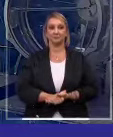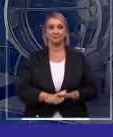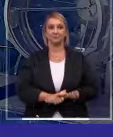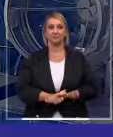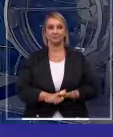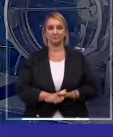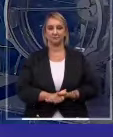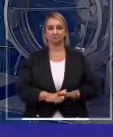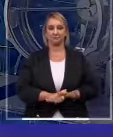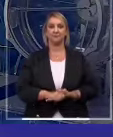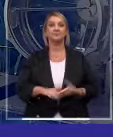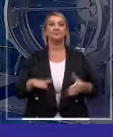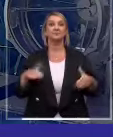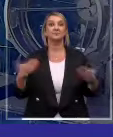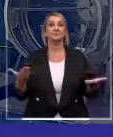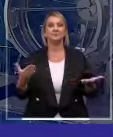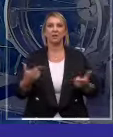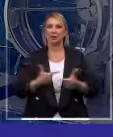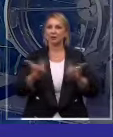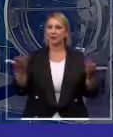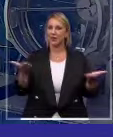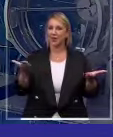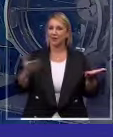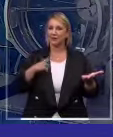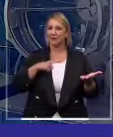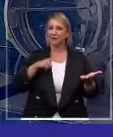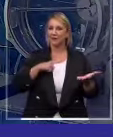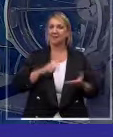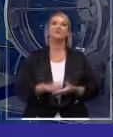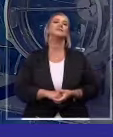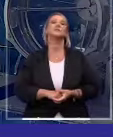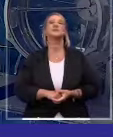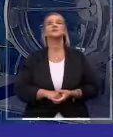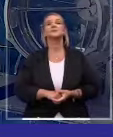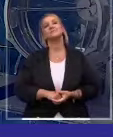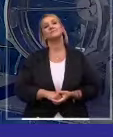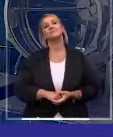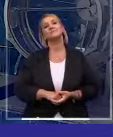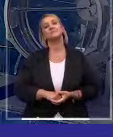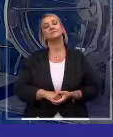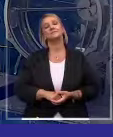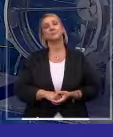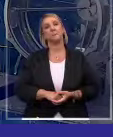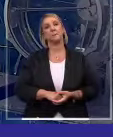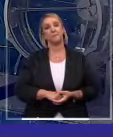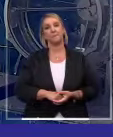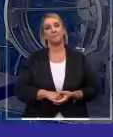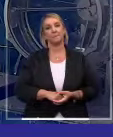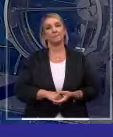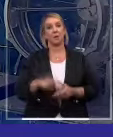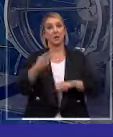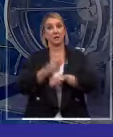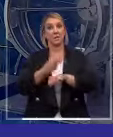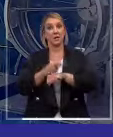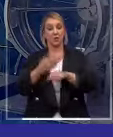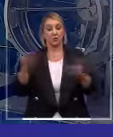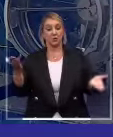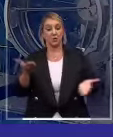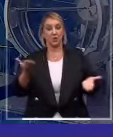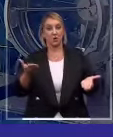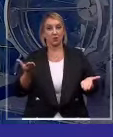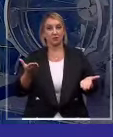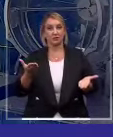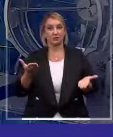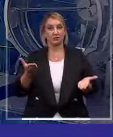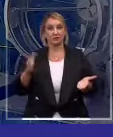5.166. E aí, será que você está com sorte hoje? O valor que será distribuído no concurso 5.166 da Quina